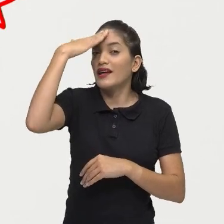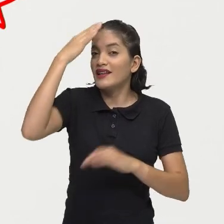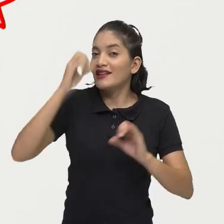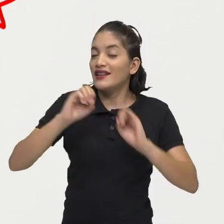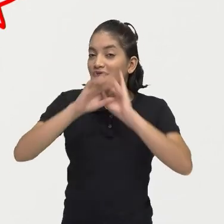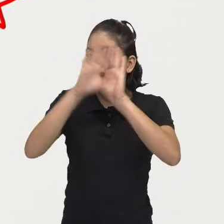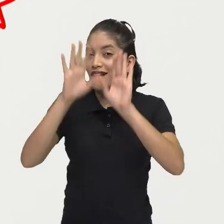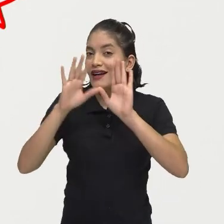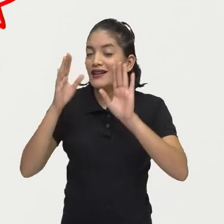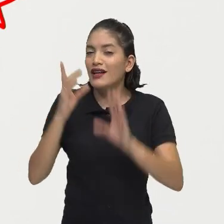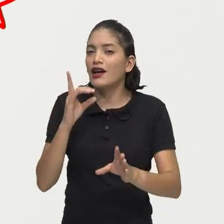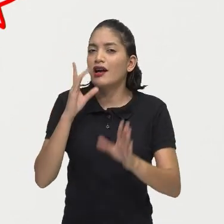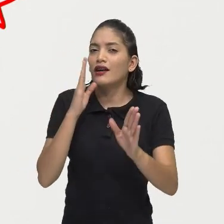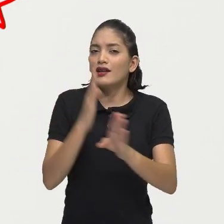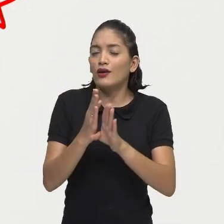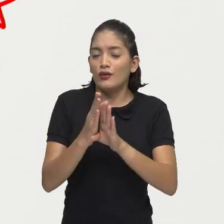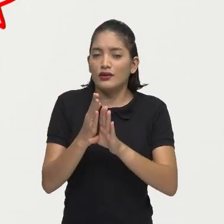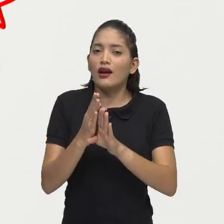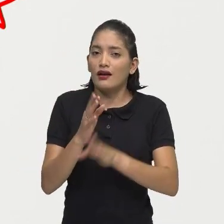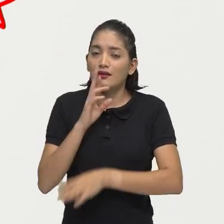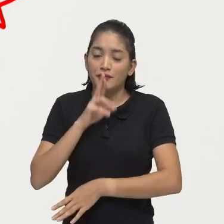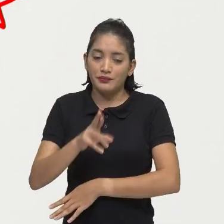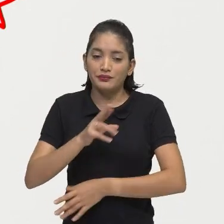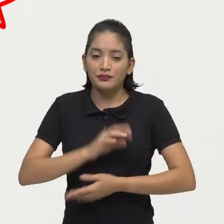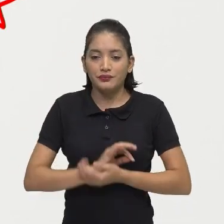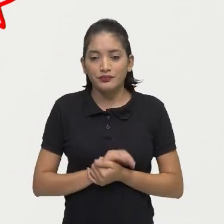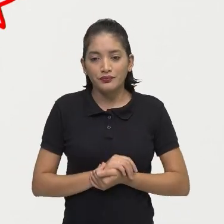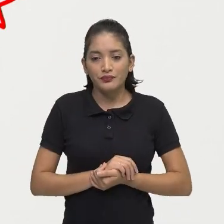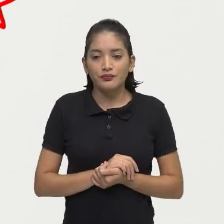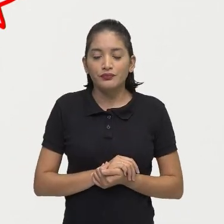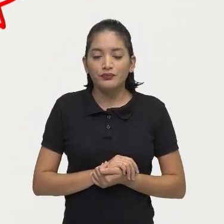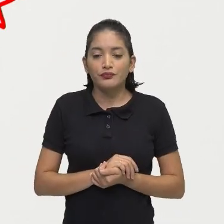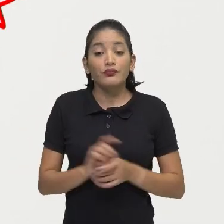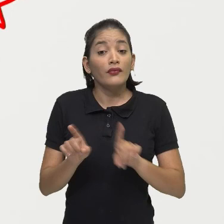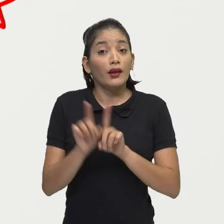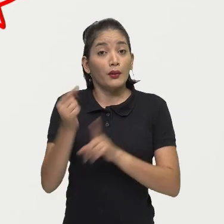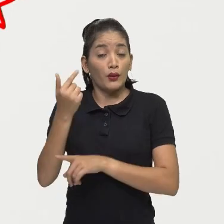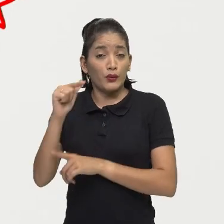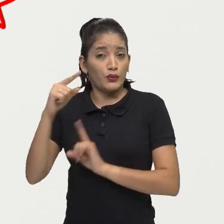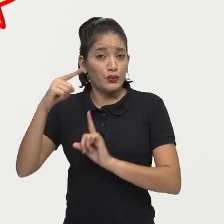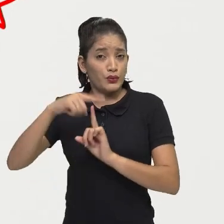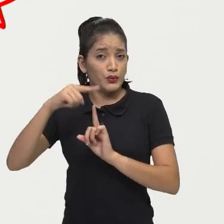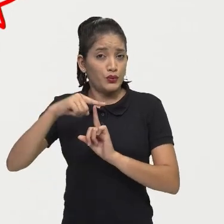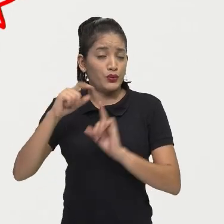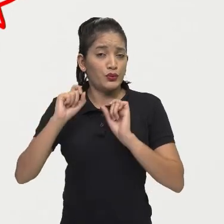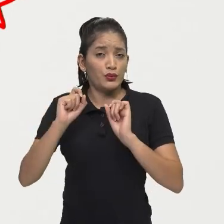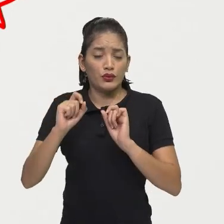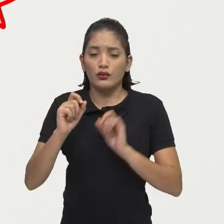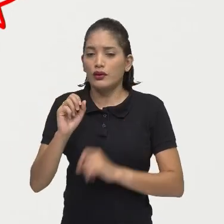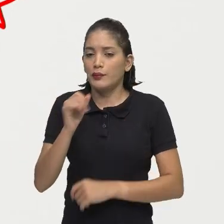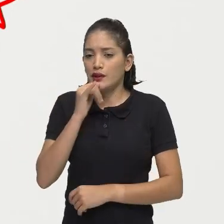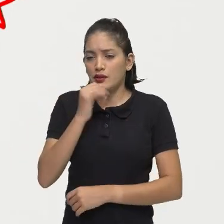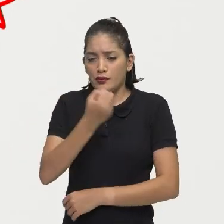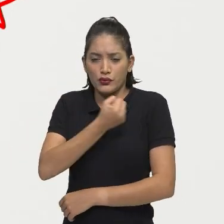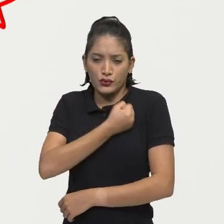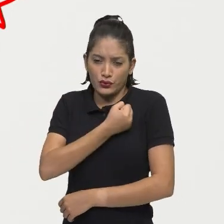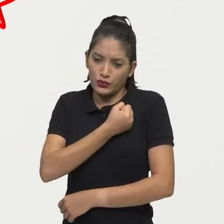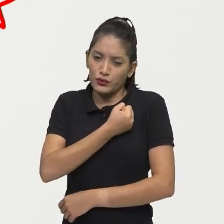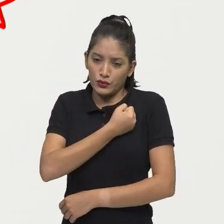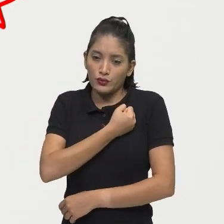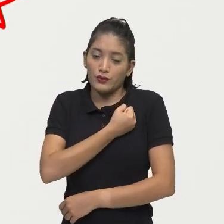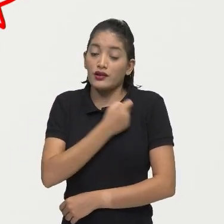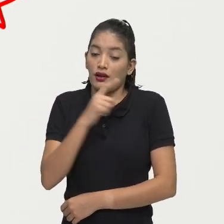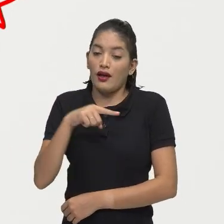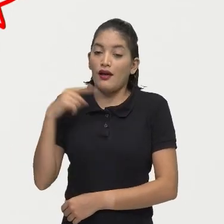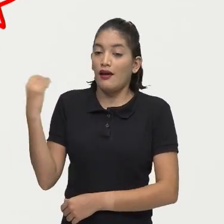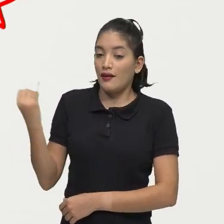achar a resposta, certo? Em outras situações, você pode observar também os numerais, tá bom? Os numerais são